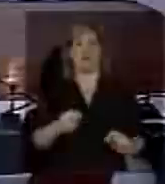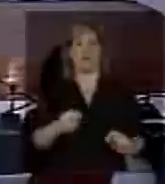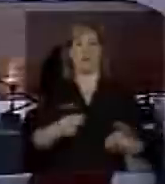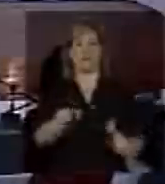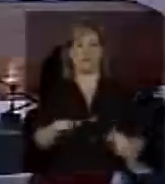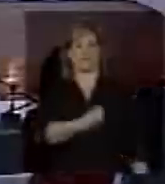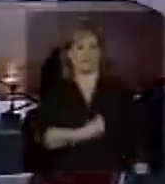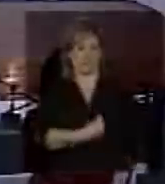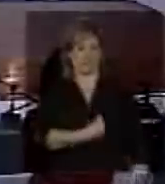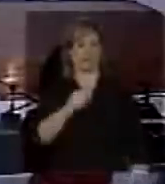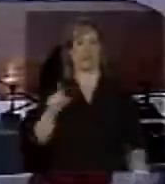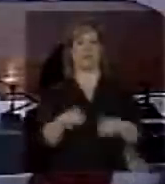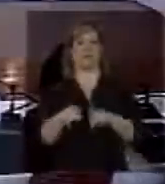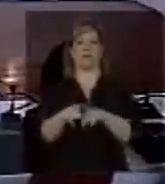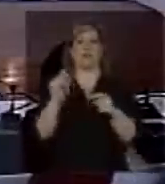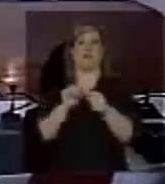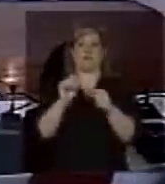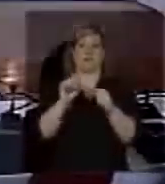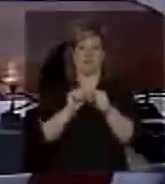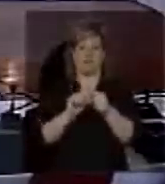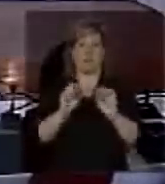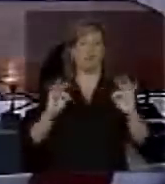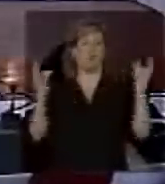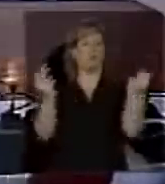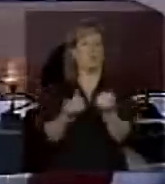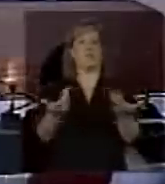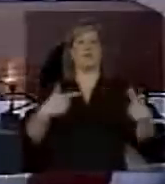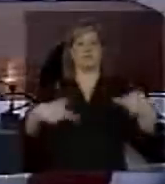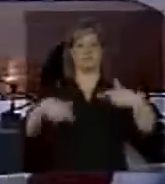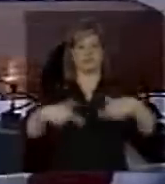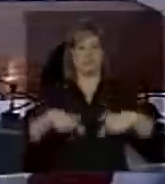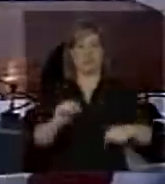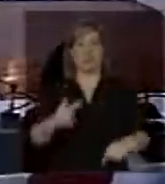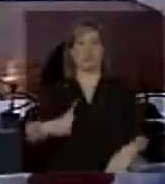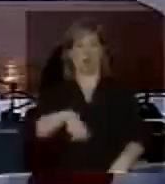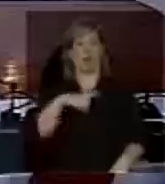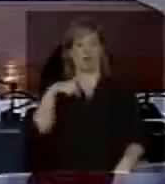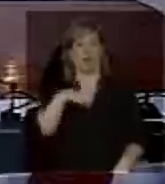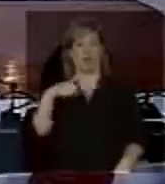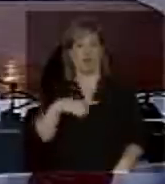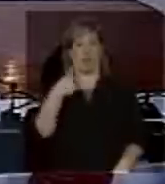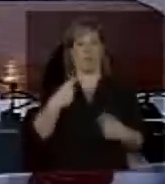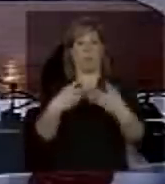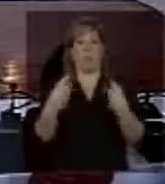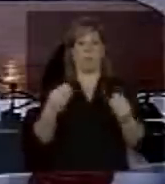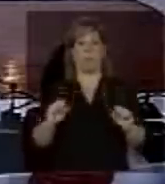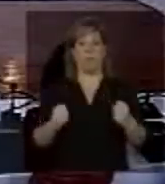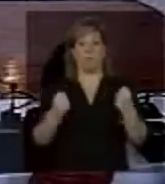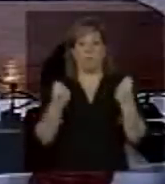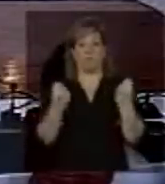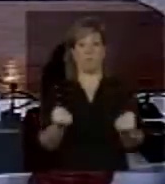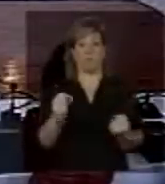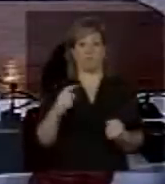de viver e de fazer todas as atividades temos um componente muito